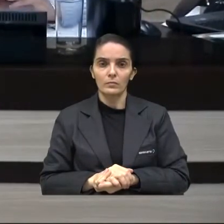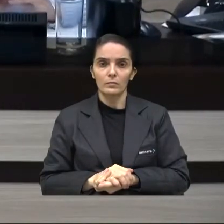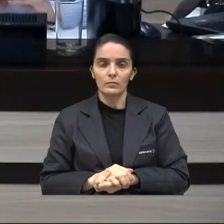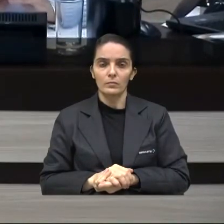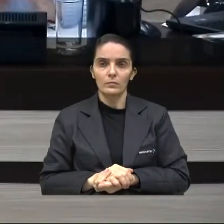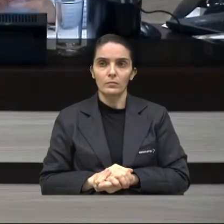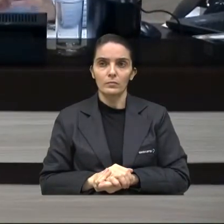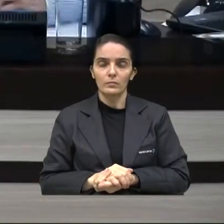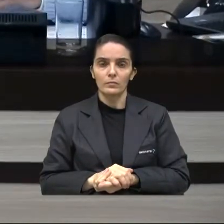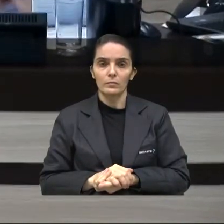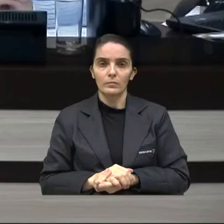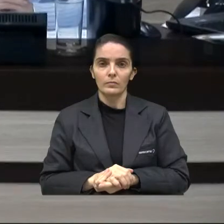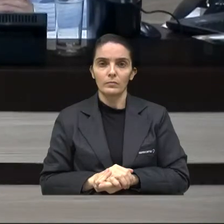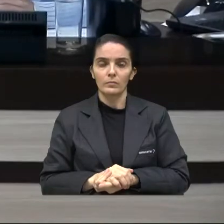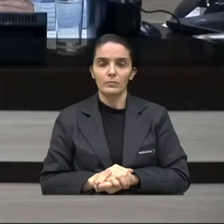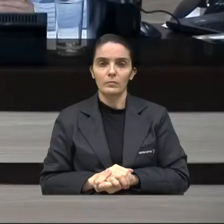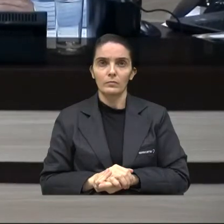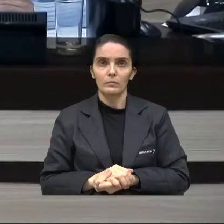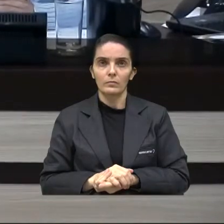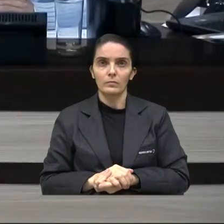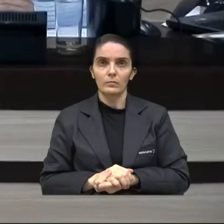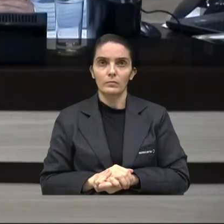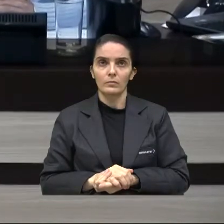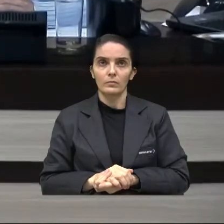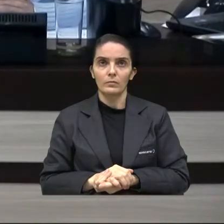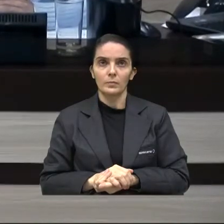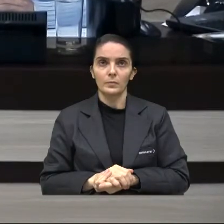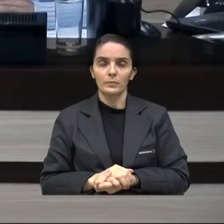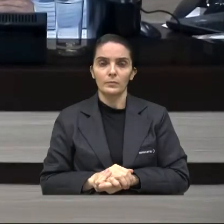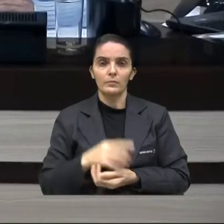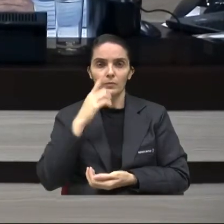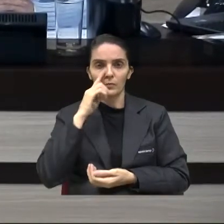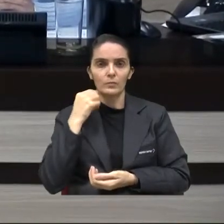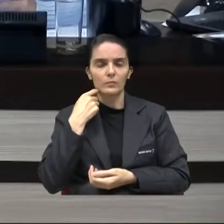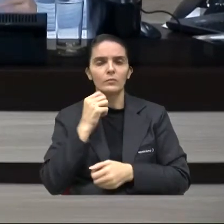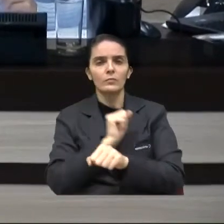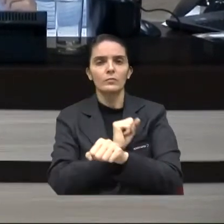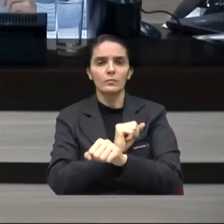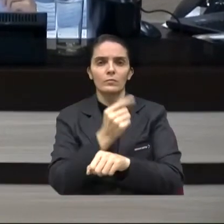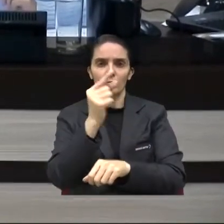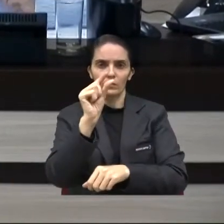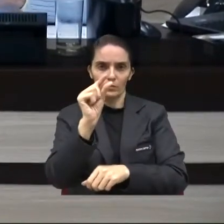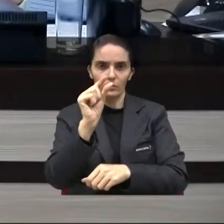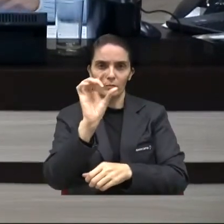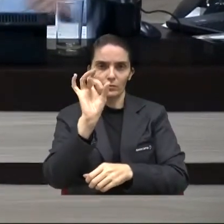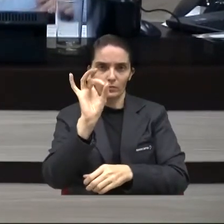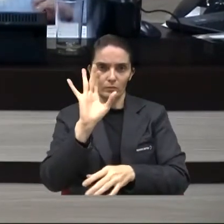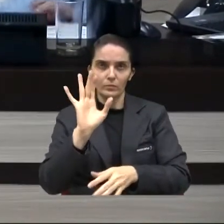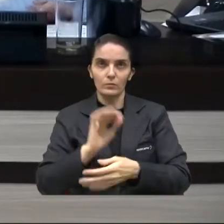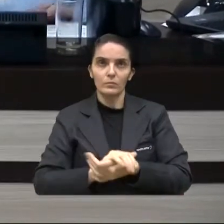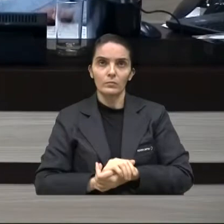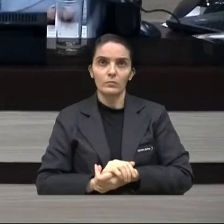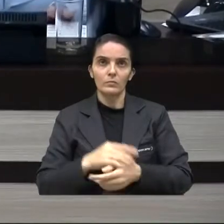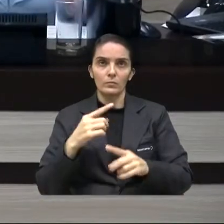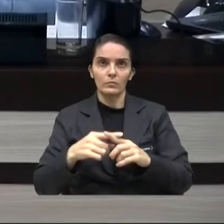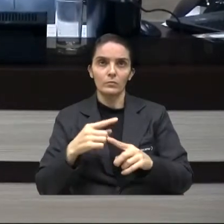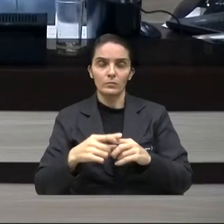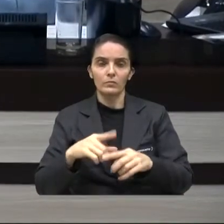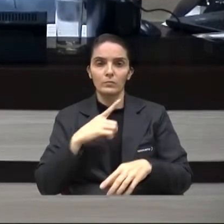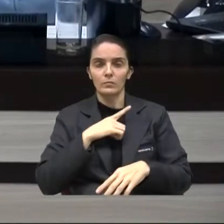Questão de ordem. Vereador Newton, se for aquela só um minutinho. Uma questão de ordem ainda